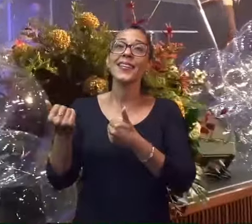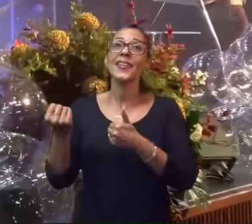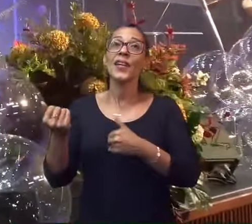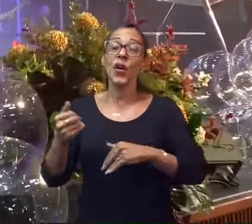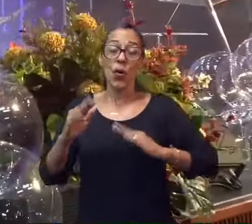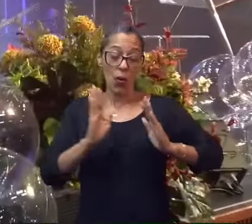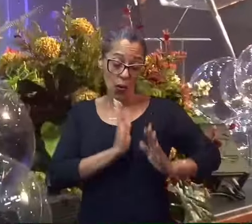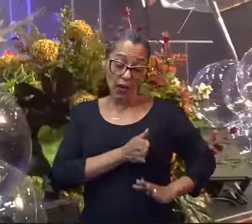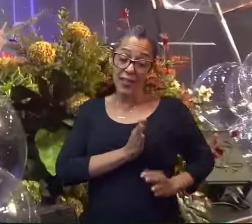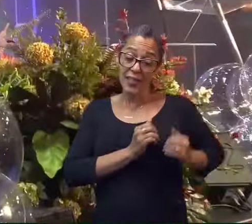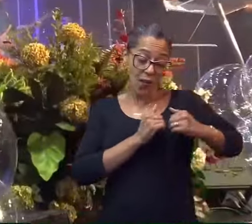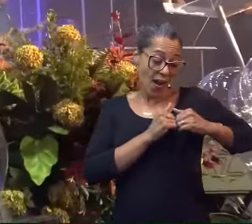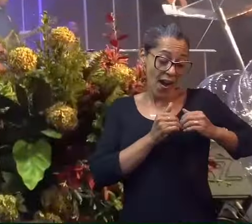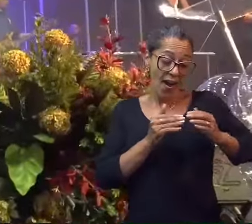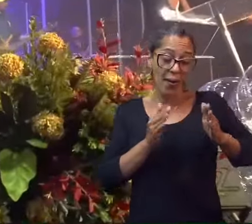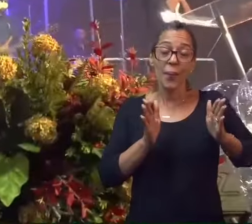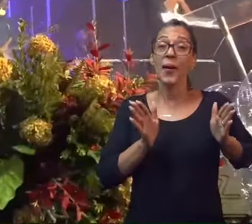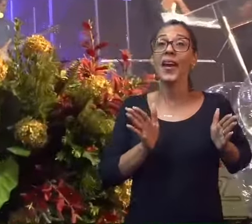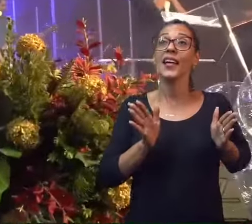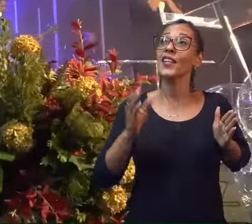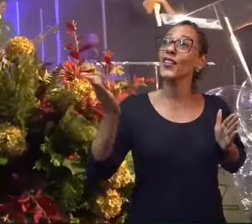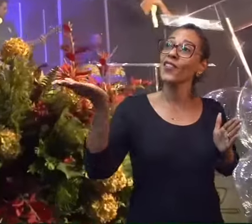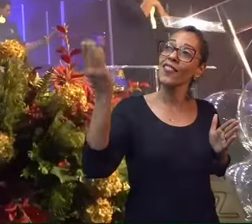tens meu coração